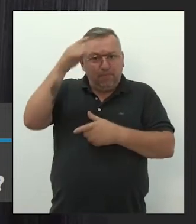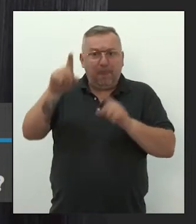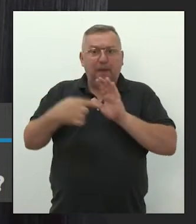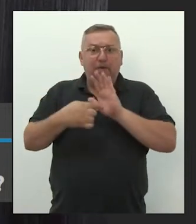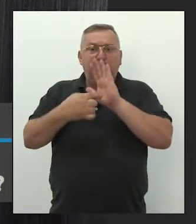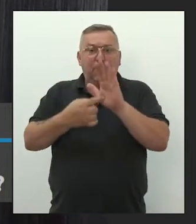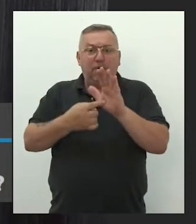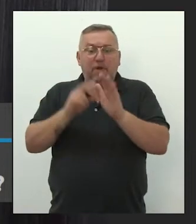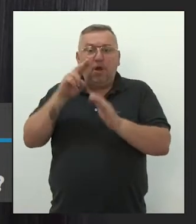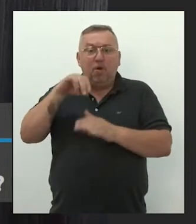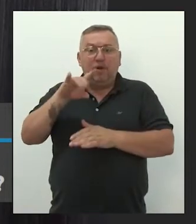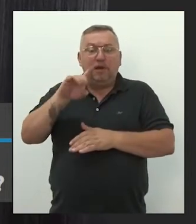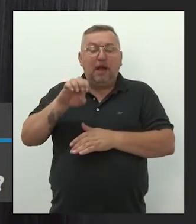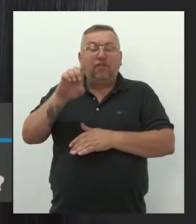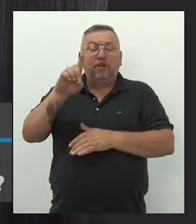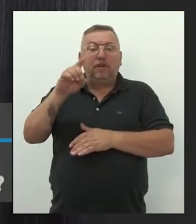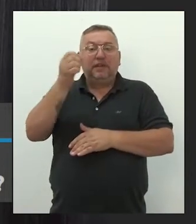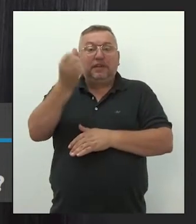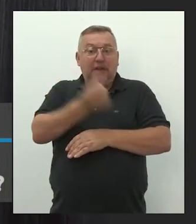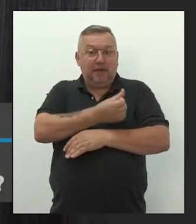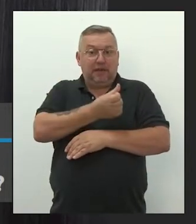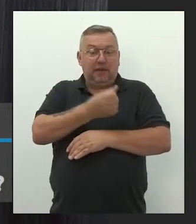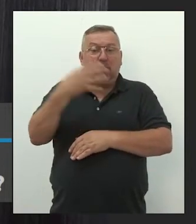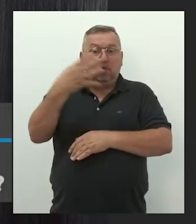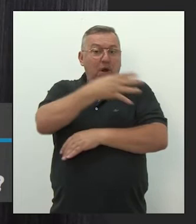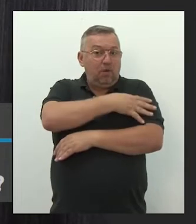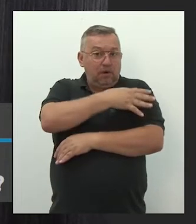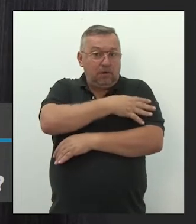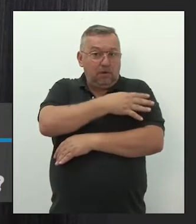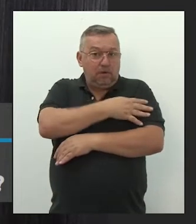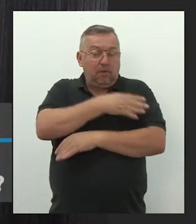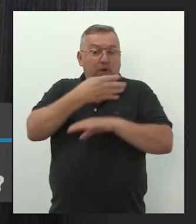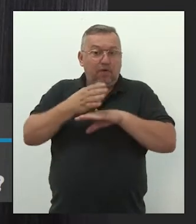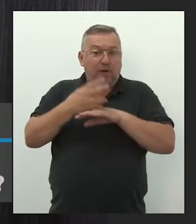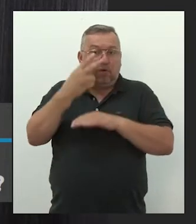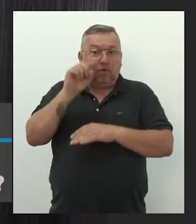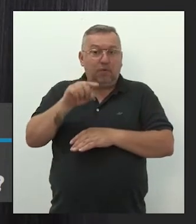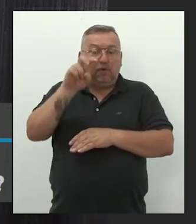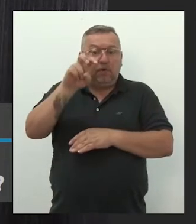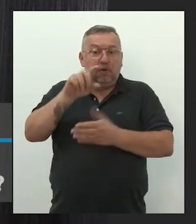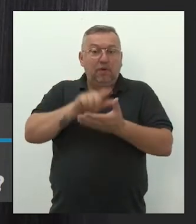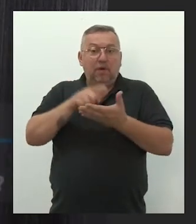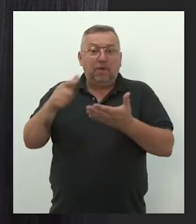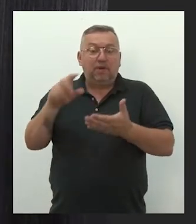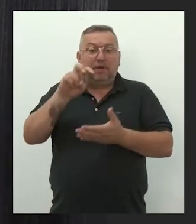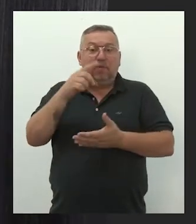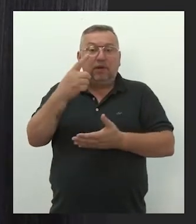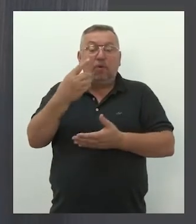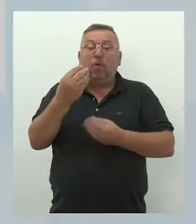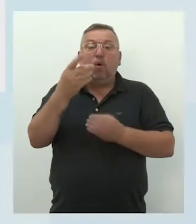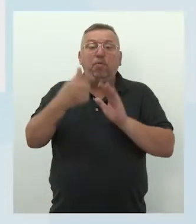aparece na unidade 6 do 4º ano, com a atividade 22.5, na página 51 da seguinte